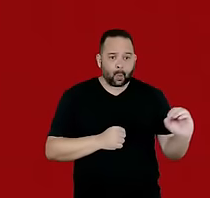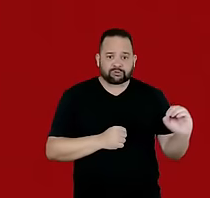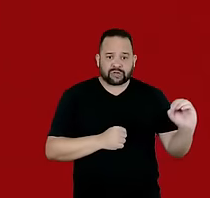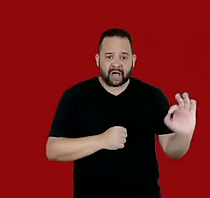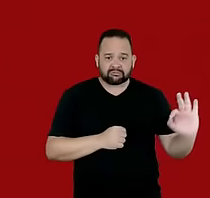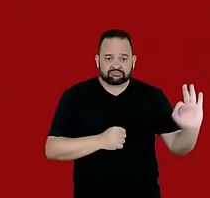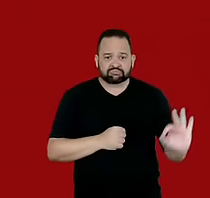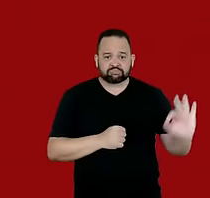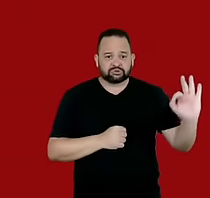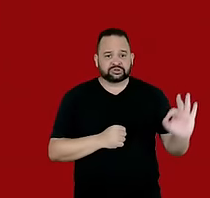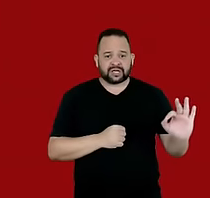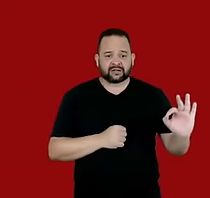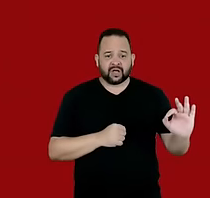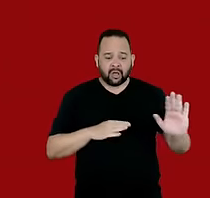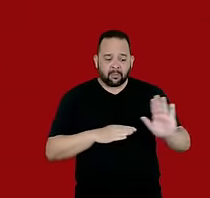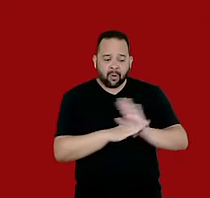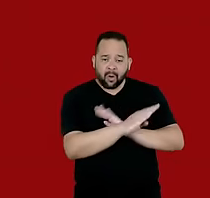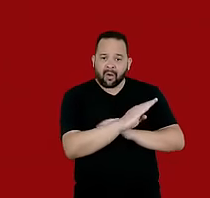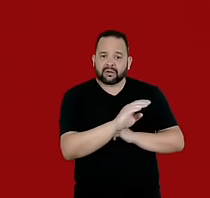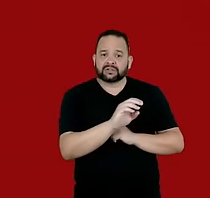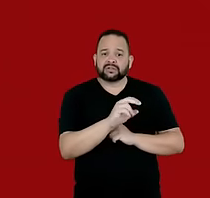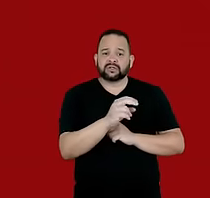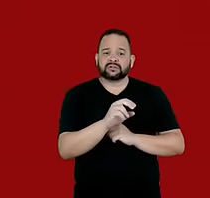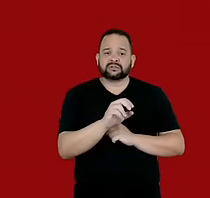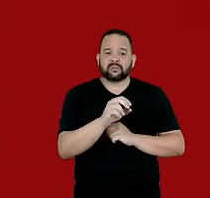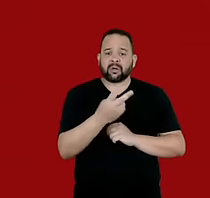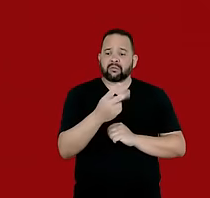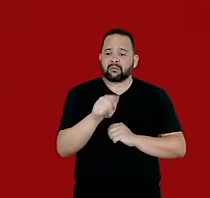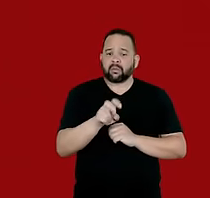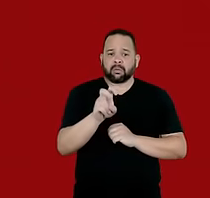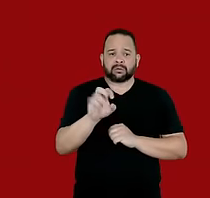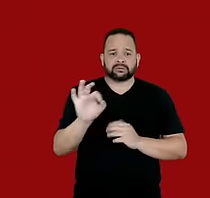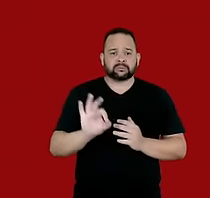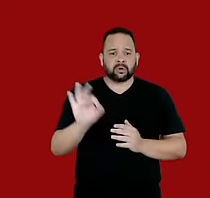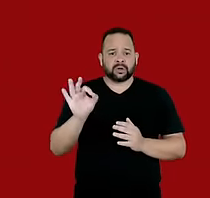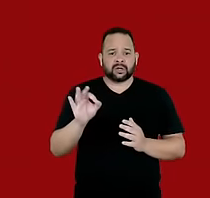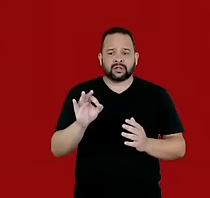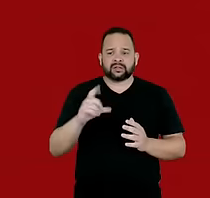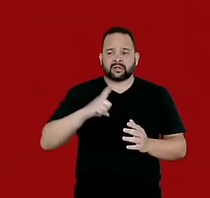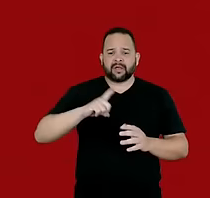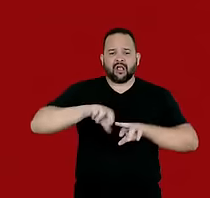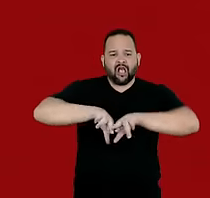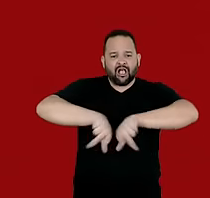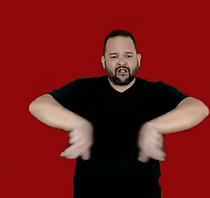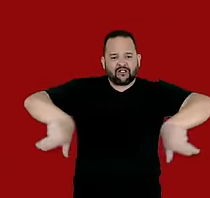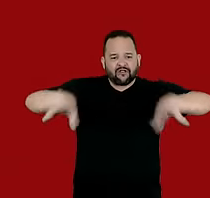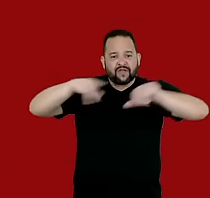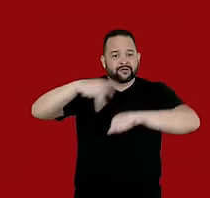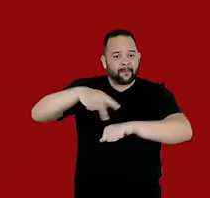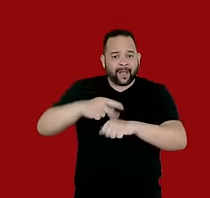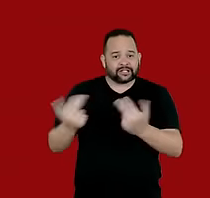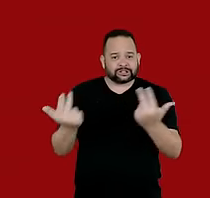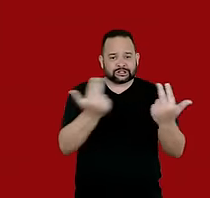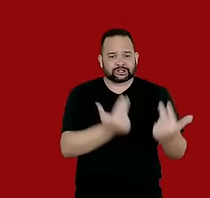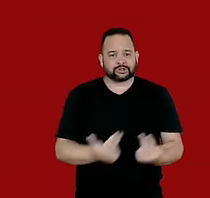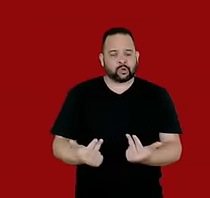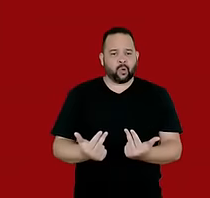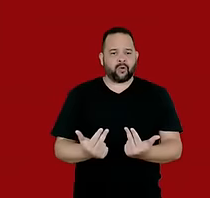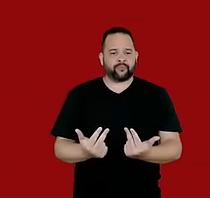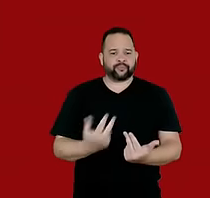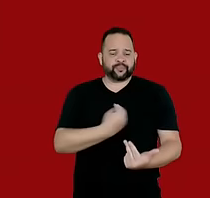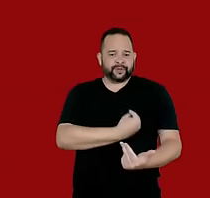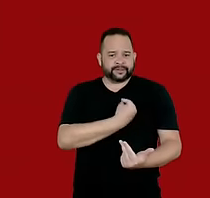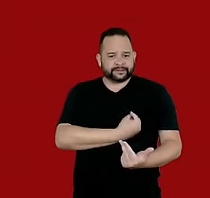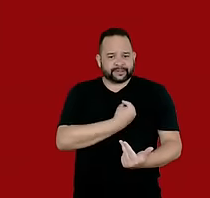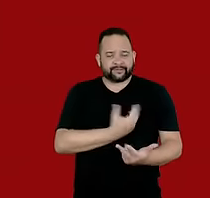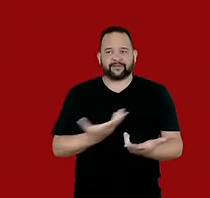com movimentações que a gente não via há décadas Então acho que a gente tá hoje nesse momento vivendo um ambiente pós uma